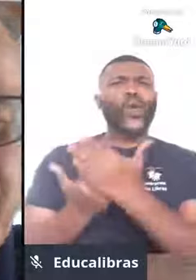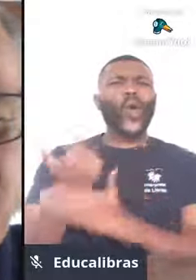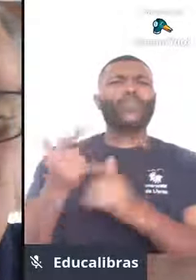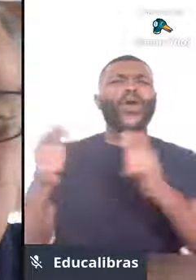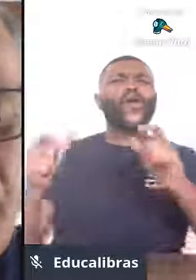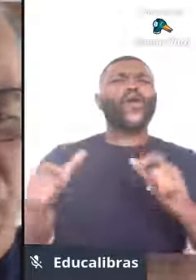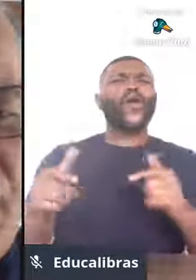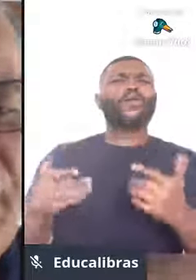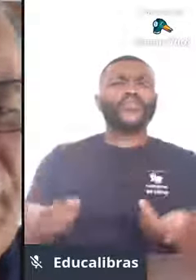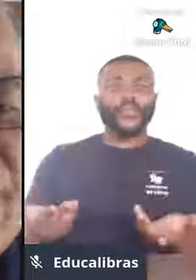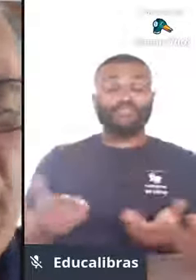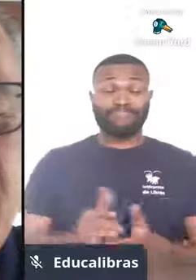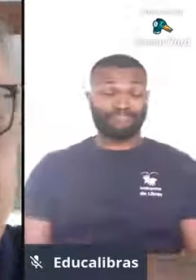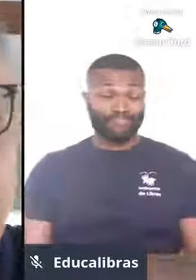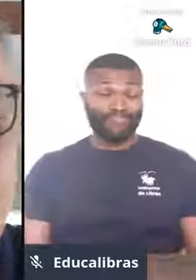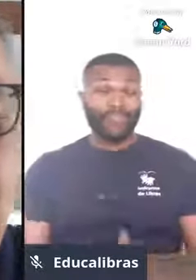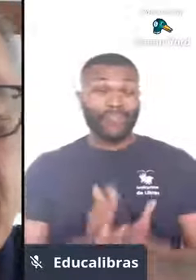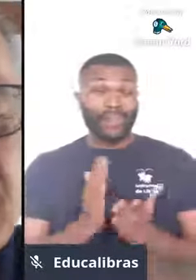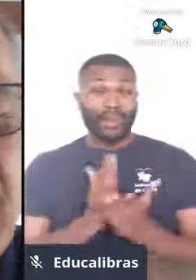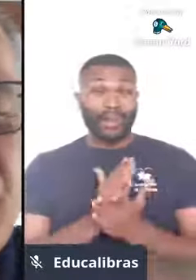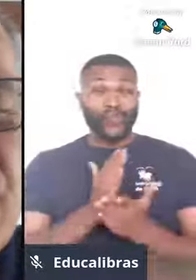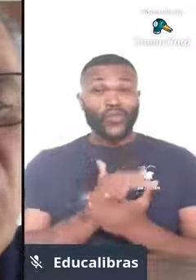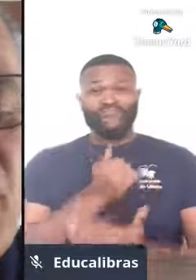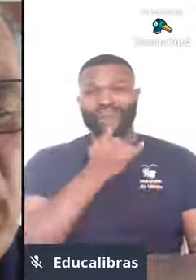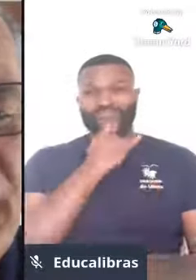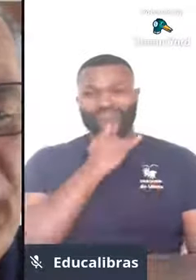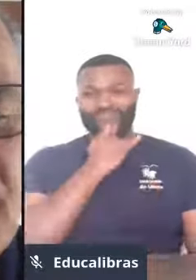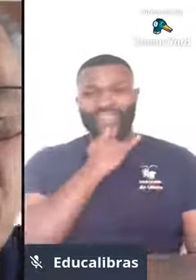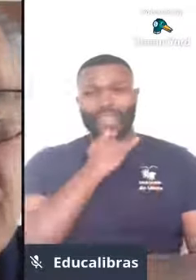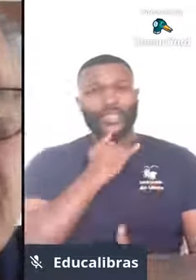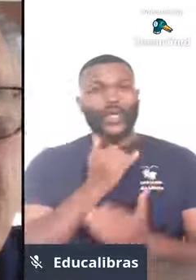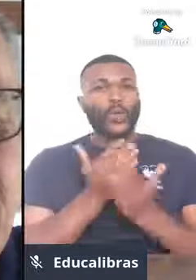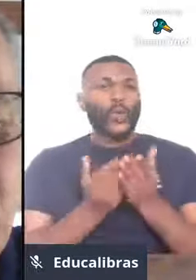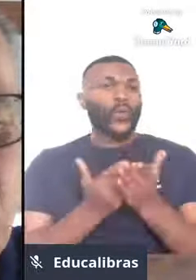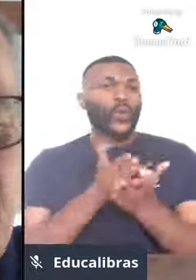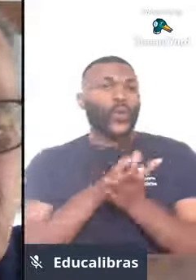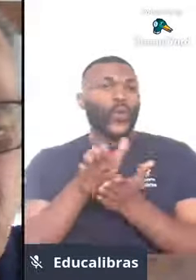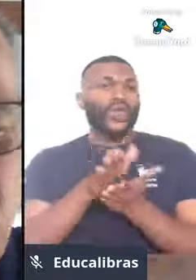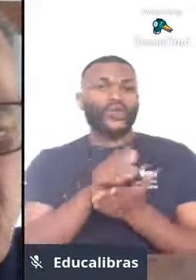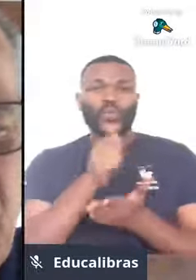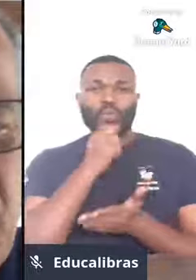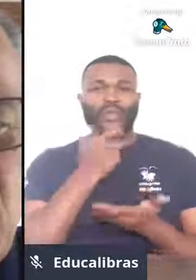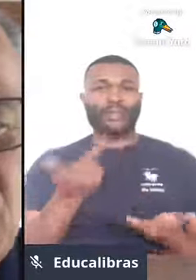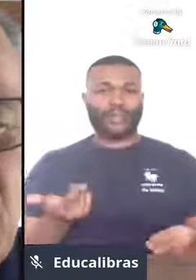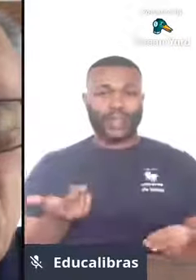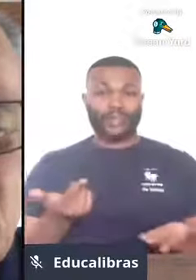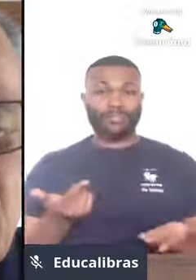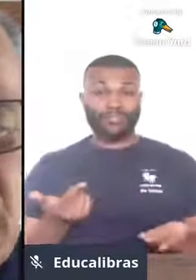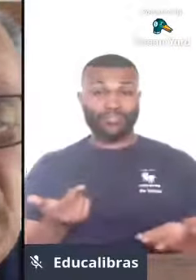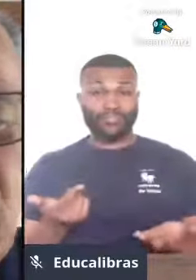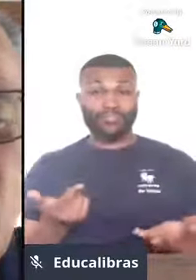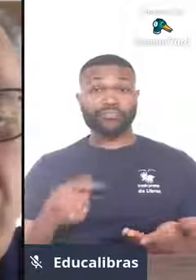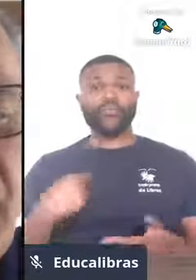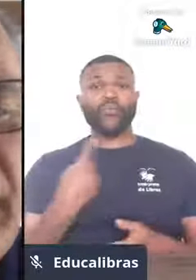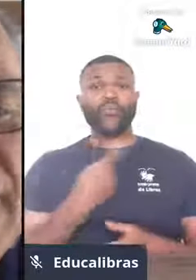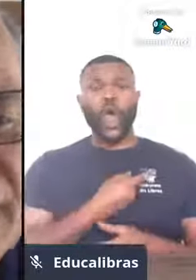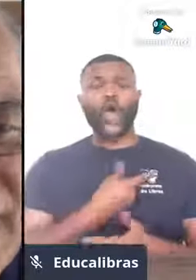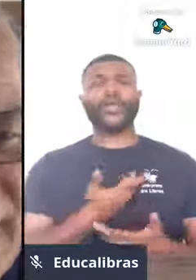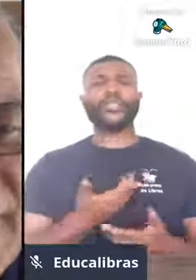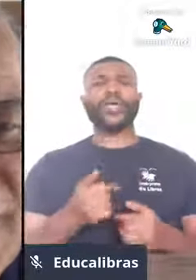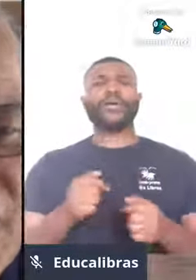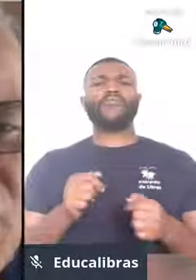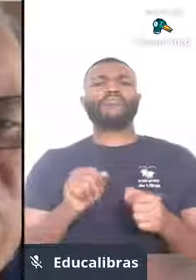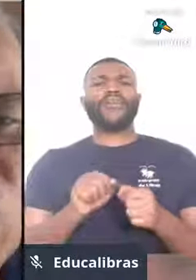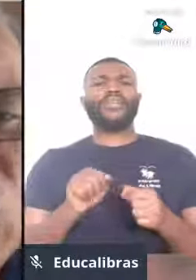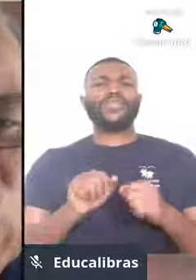Olha, Cid, o livro, infelizmente, ainda não foi lançado e não tem previsão de lançamento, porque nós íamos fazer uma festa,